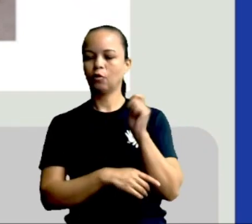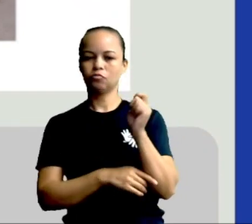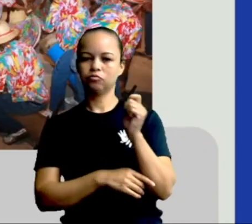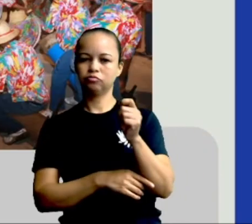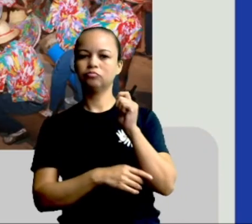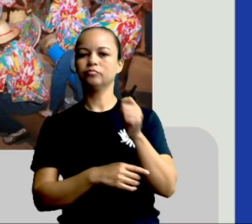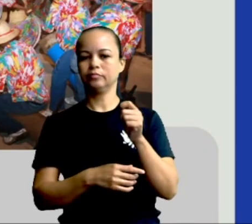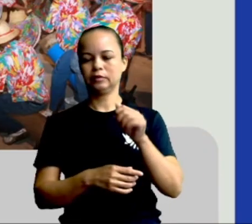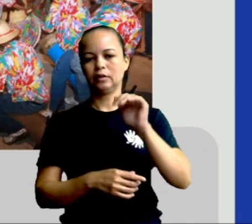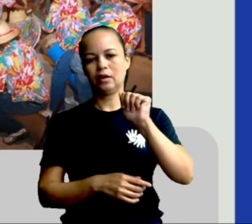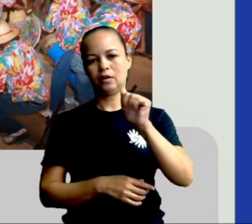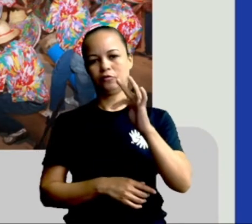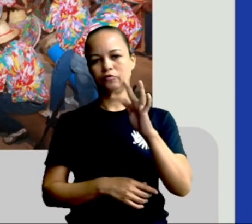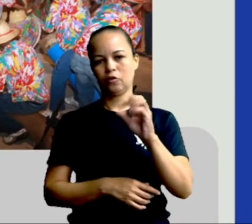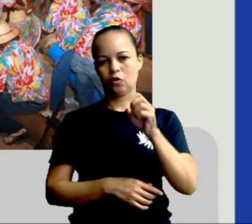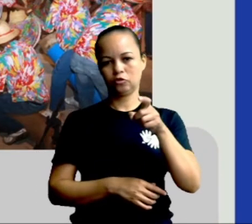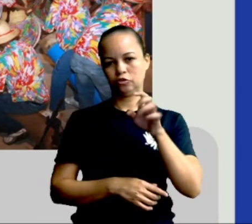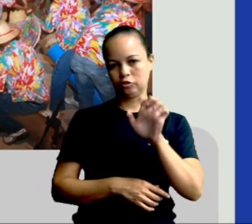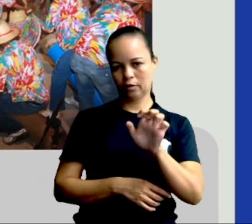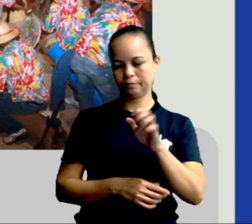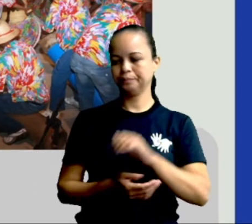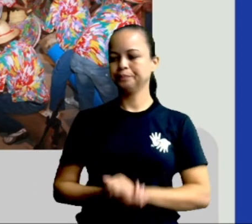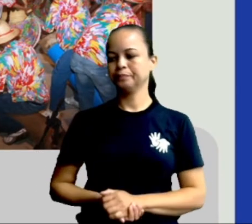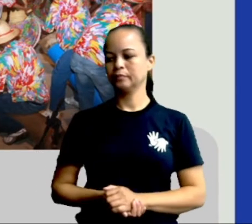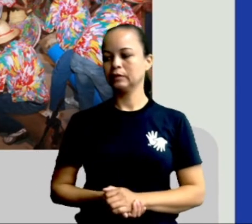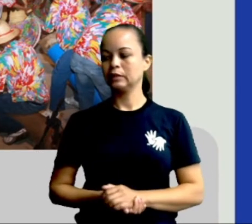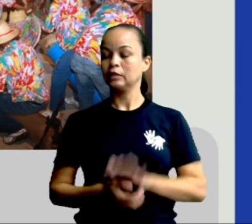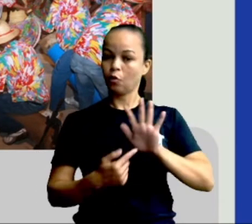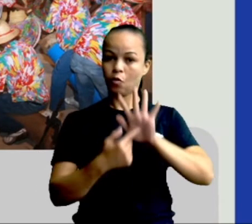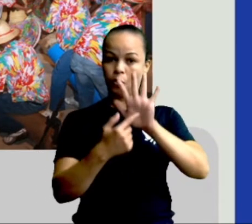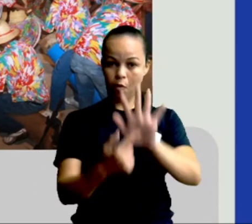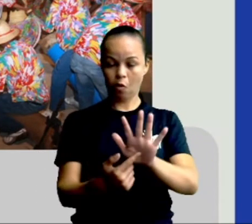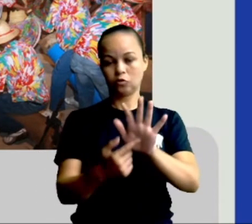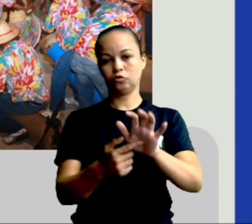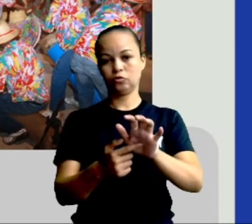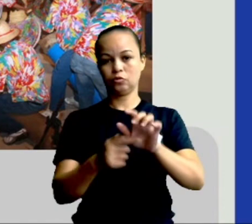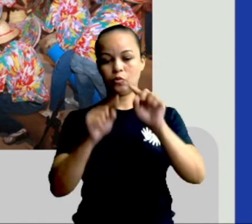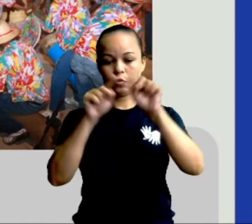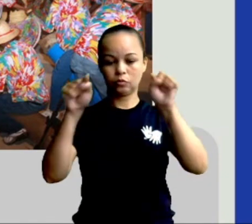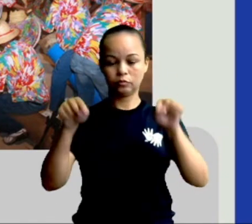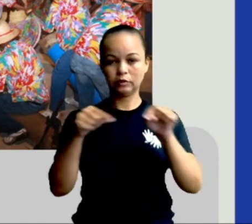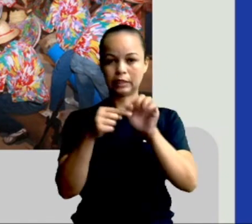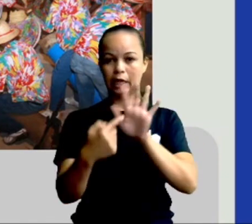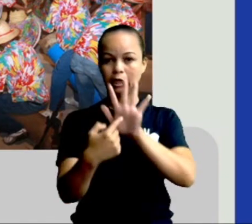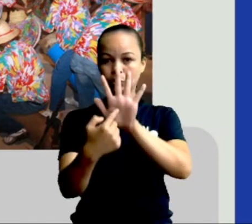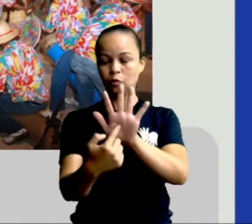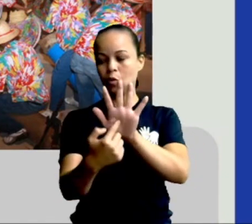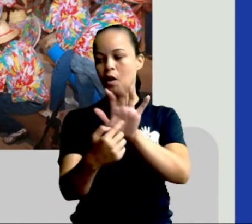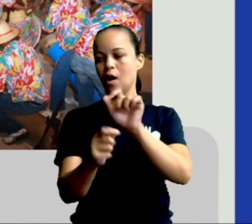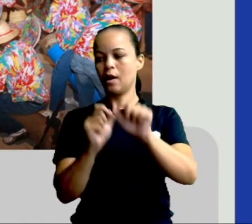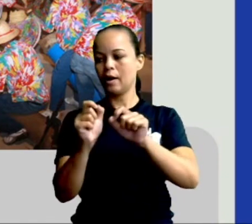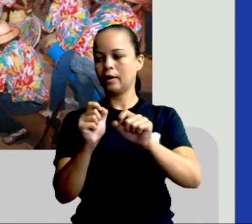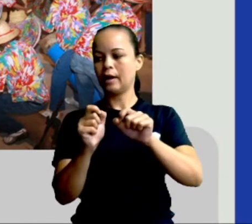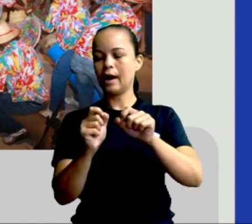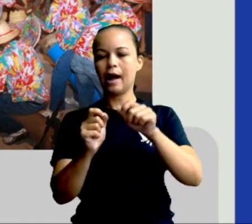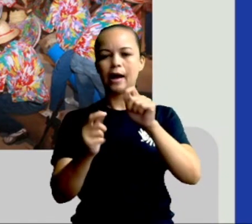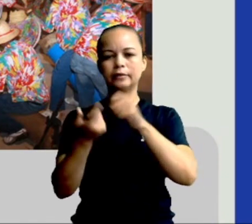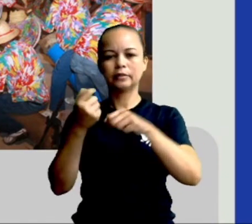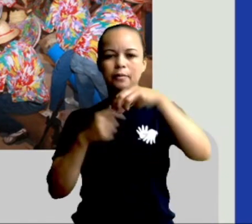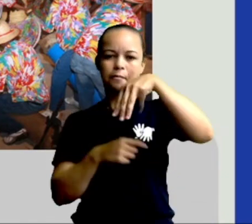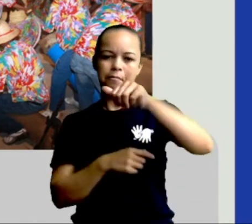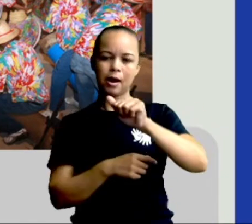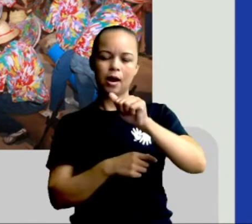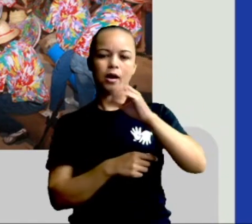afoxé. Aí aqui trago também no centro, no meio, a dança maculelê, né, o olodum